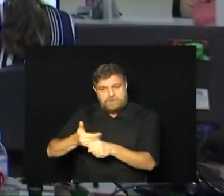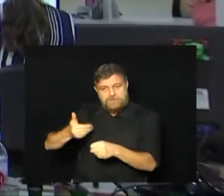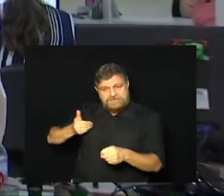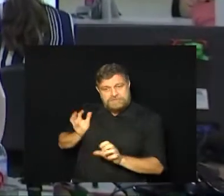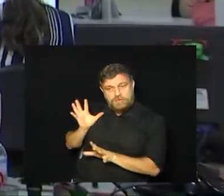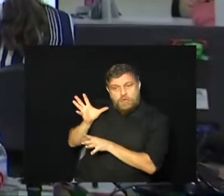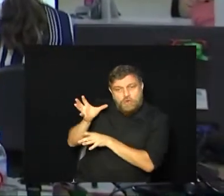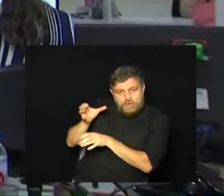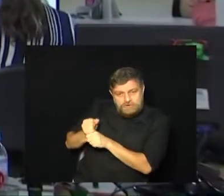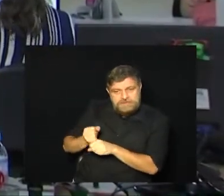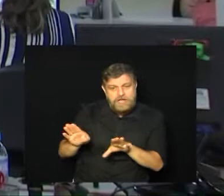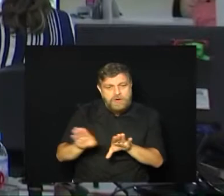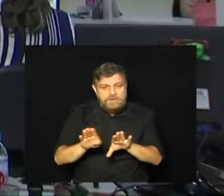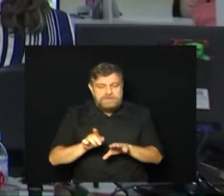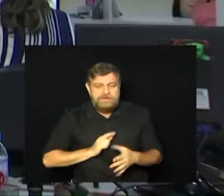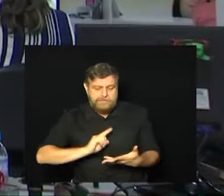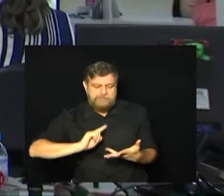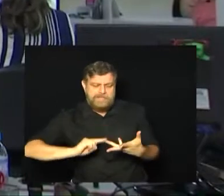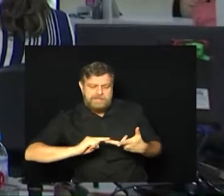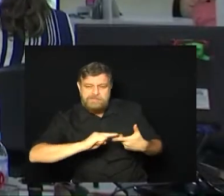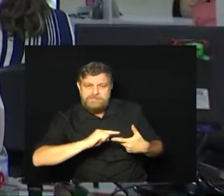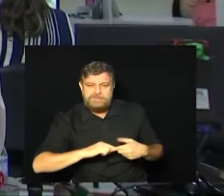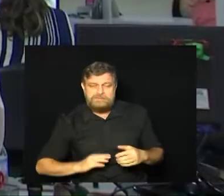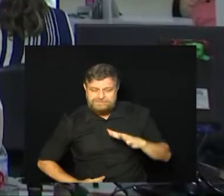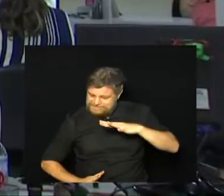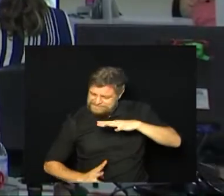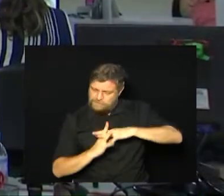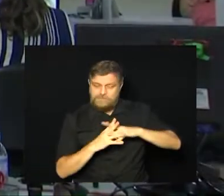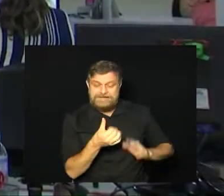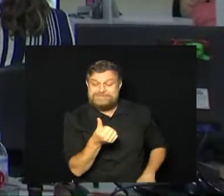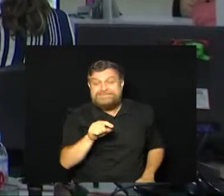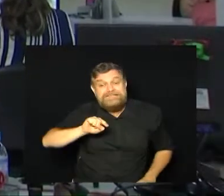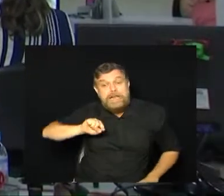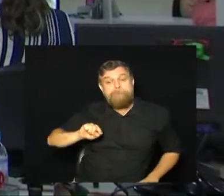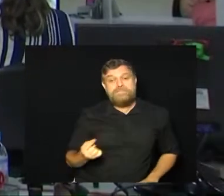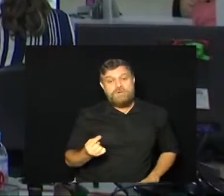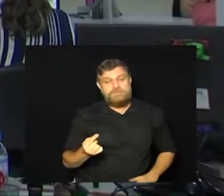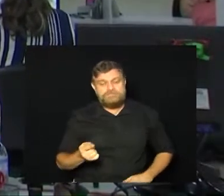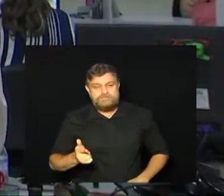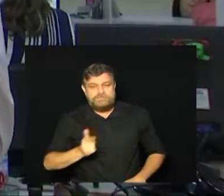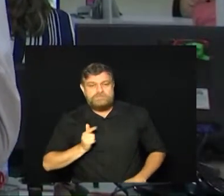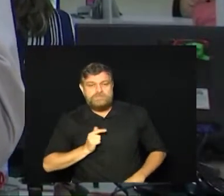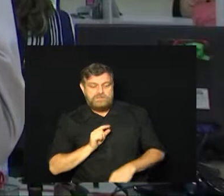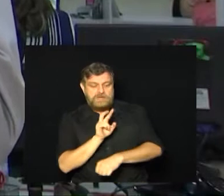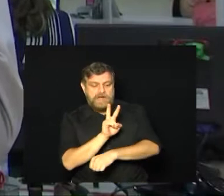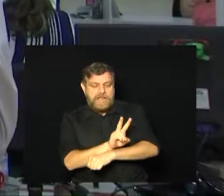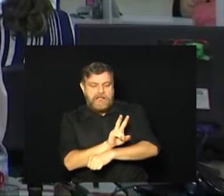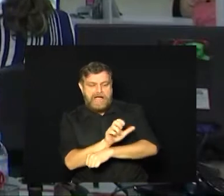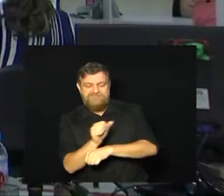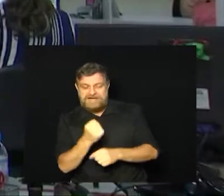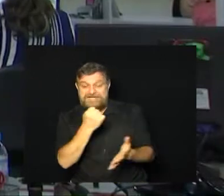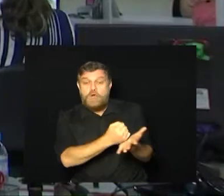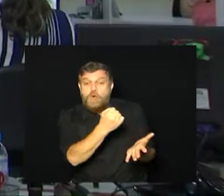total de atendimentos, incluindo outras coisas, passou dos 60 mil. com relação às vagas que foram preenchidas,